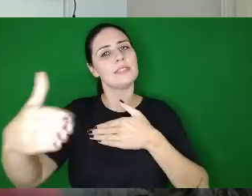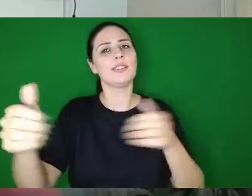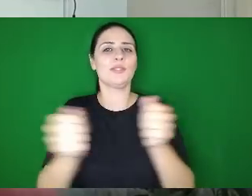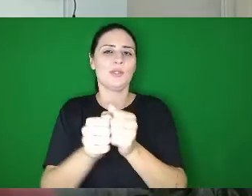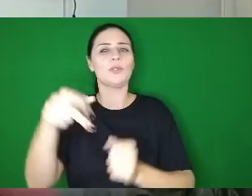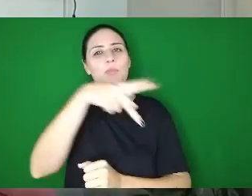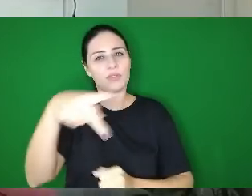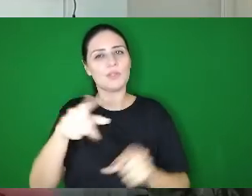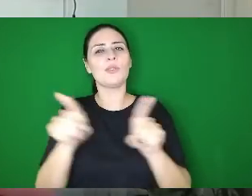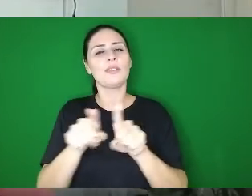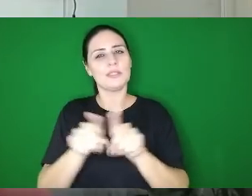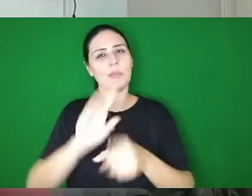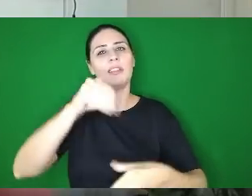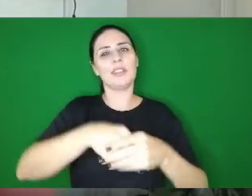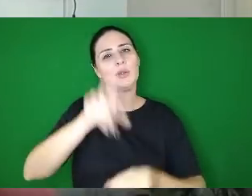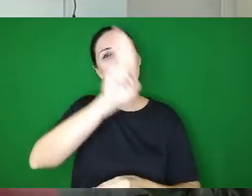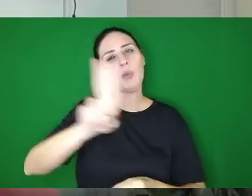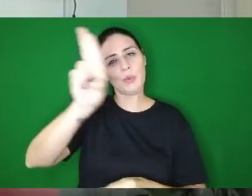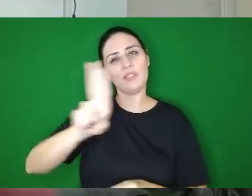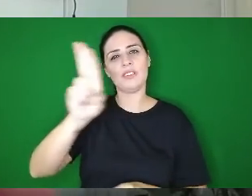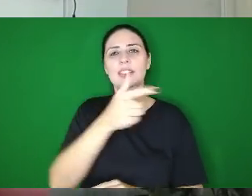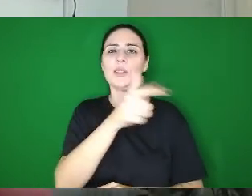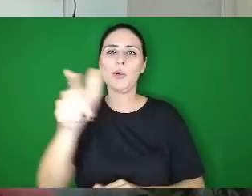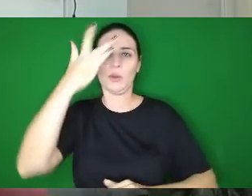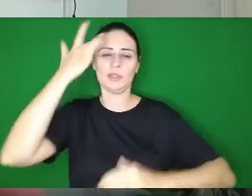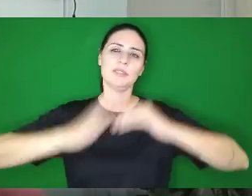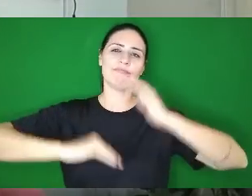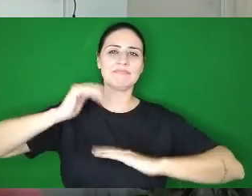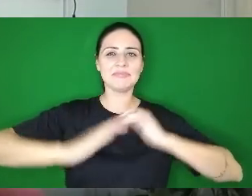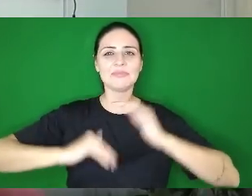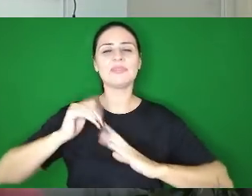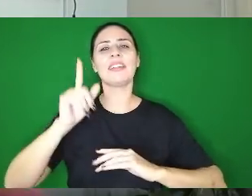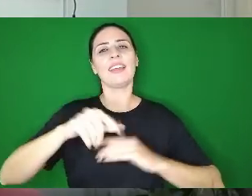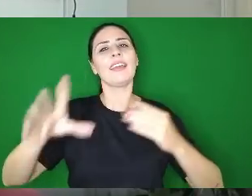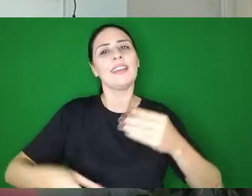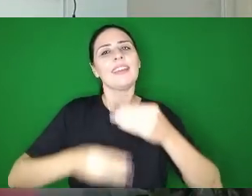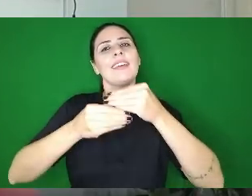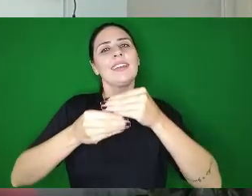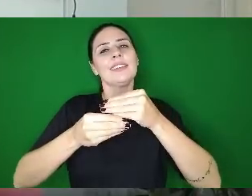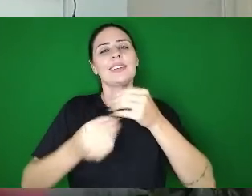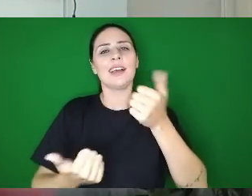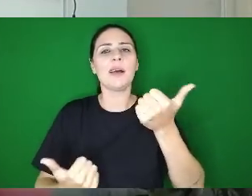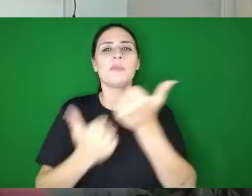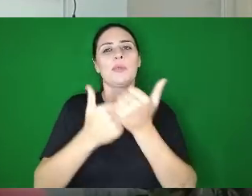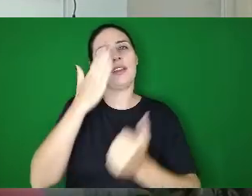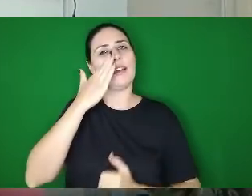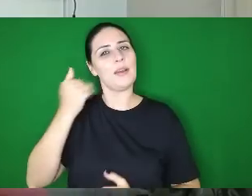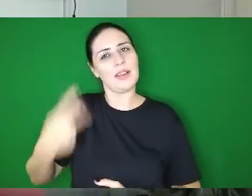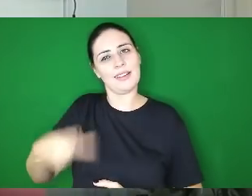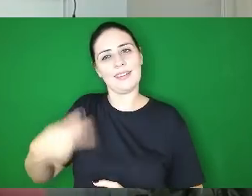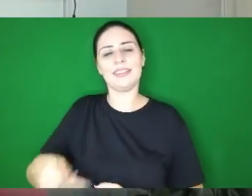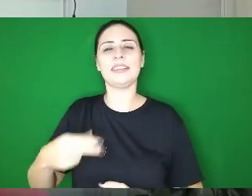seus colaboradores da universidade, justamente para contribuir com o nosso trabalho aqui no município. Obrigada pelo